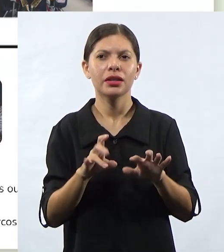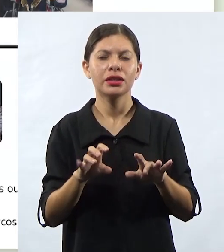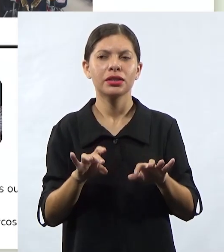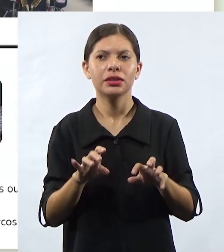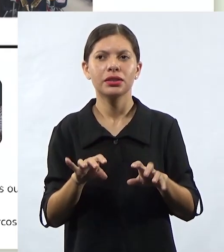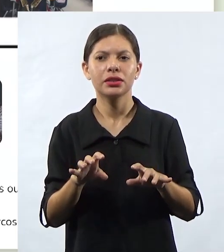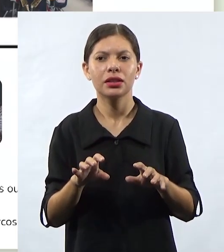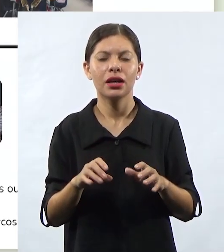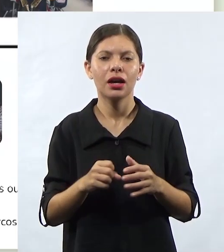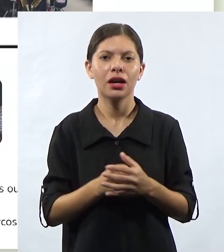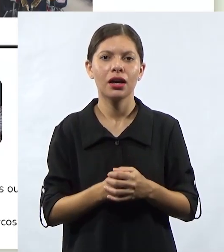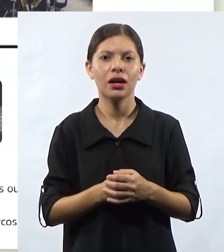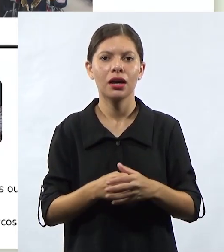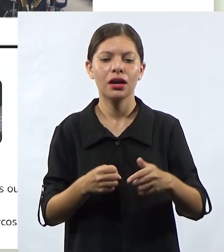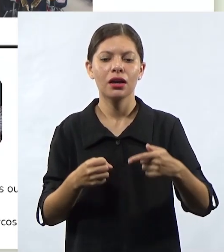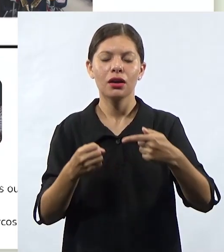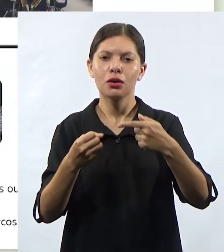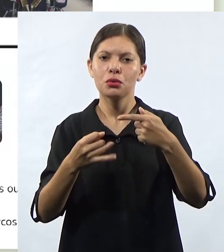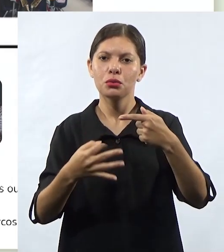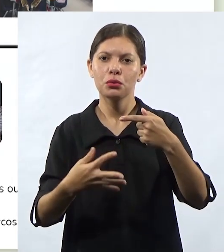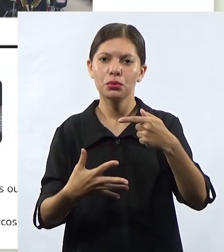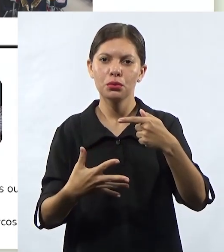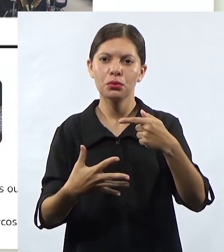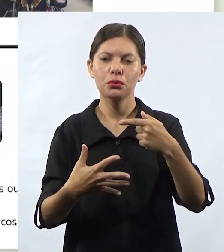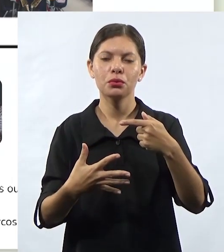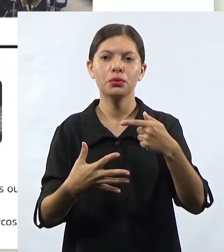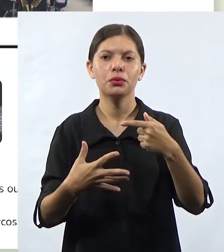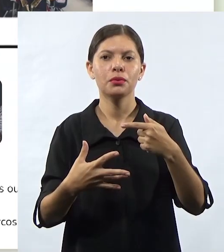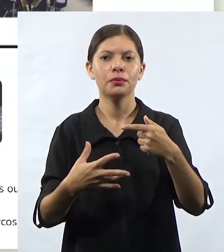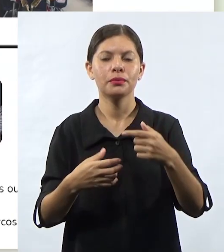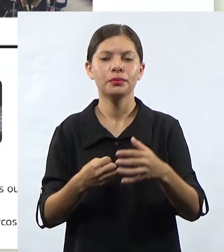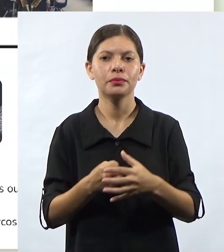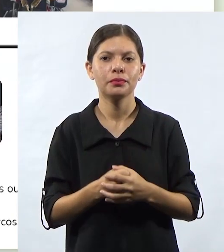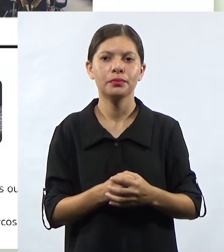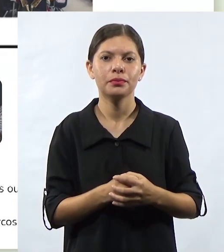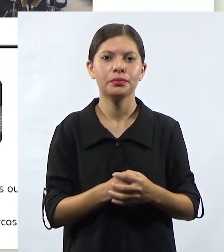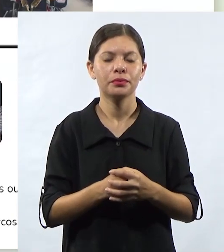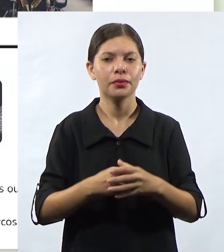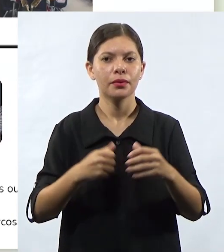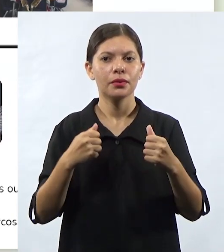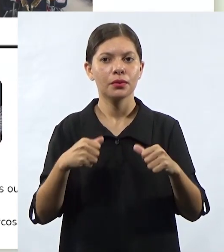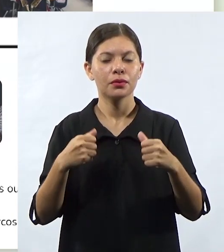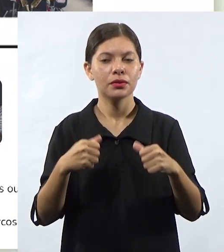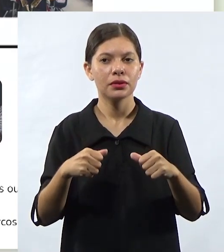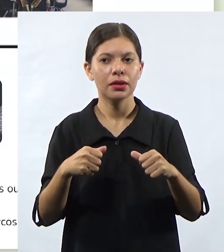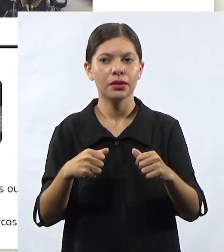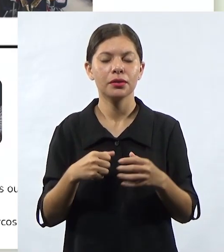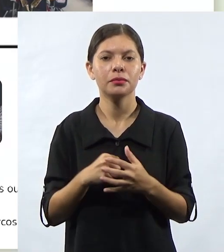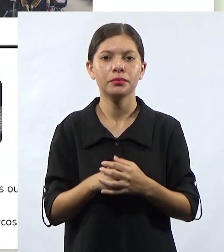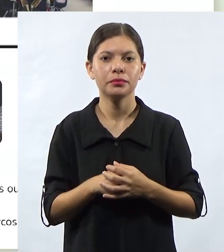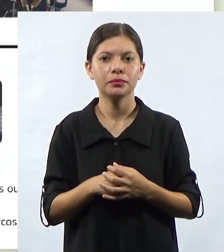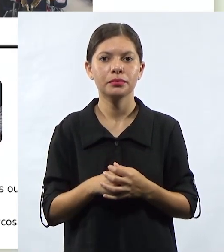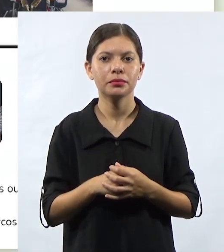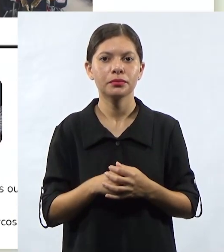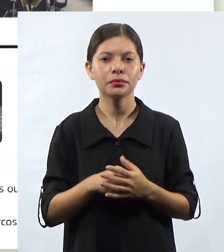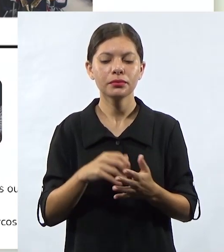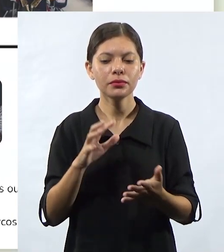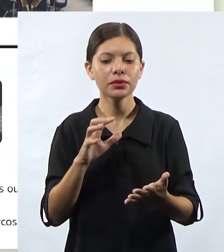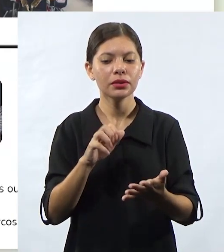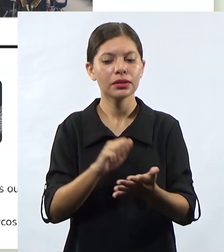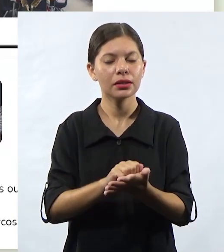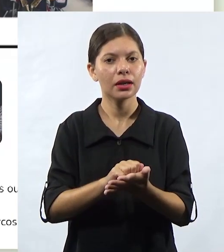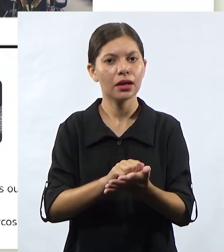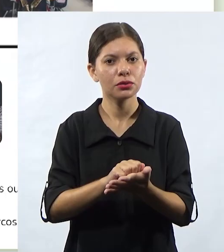Google Geniali, consigo achar essa ferramenta? Consegue achar, você tem que fazer um cadastro, como